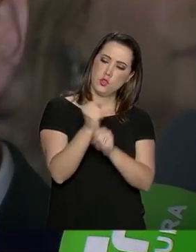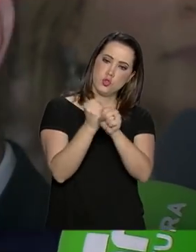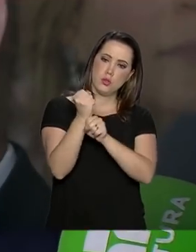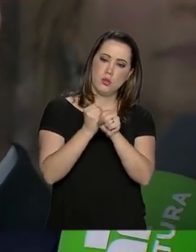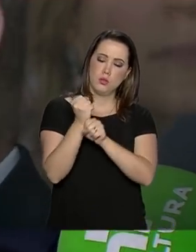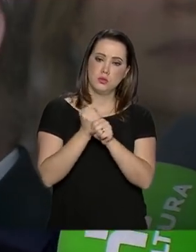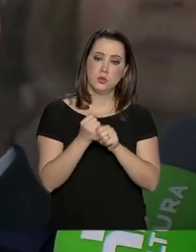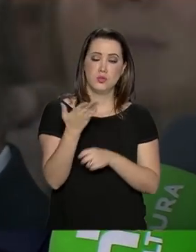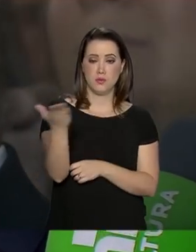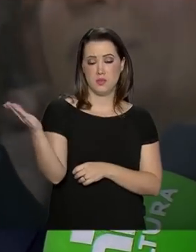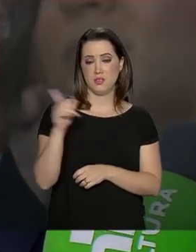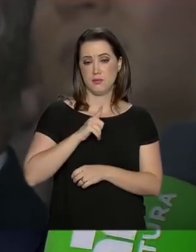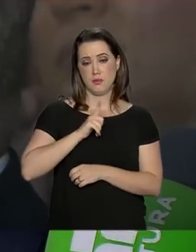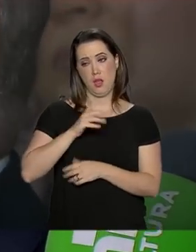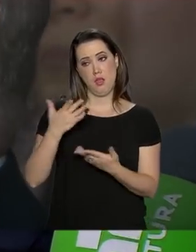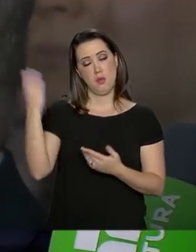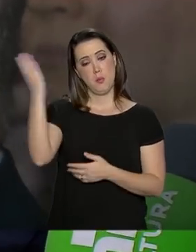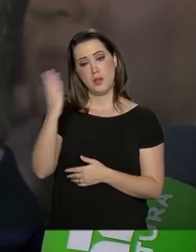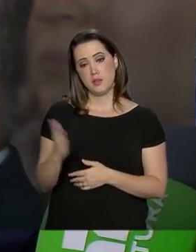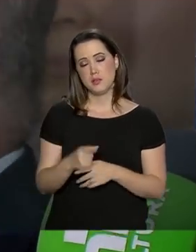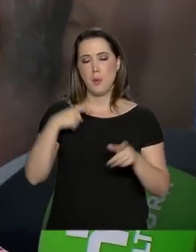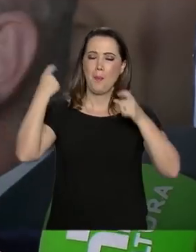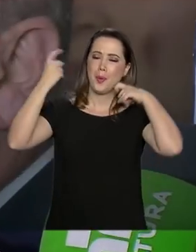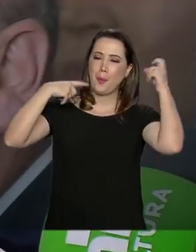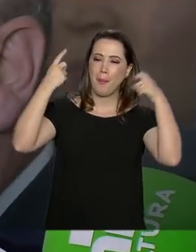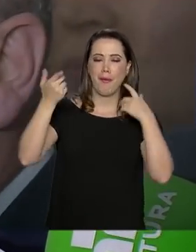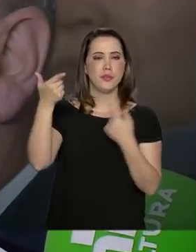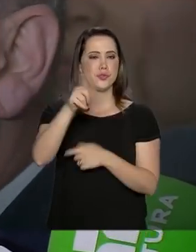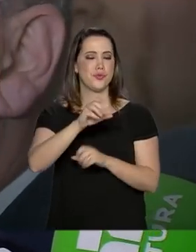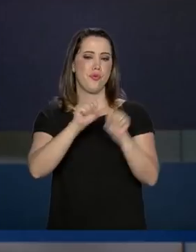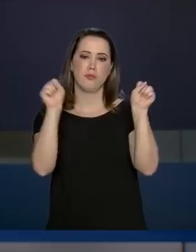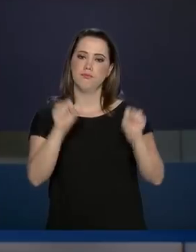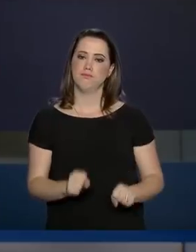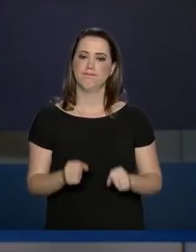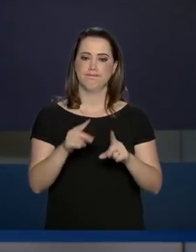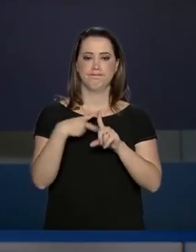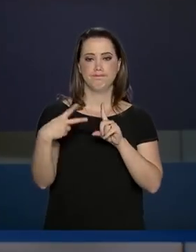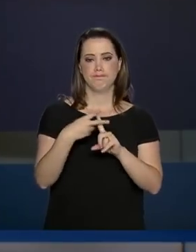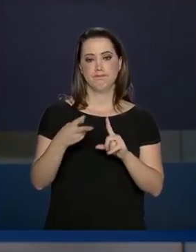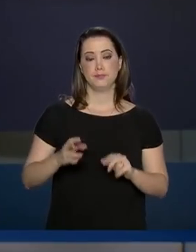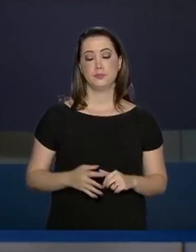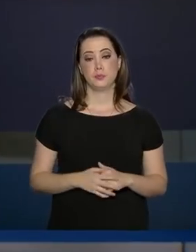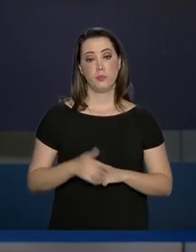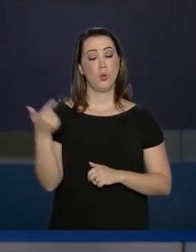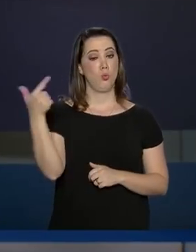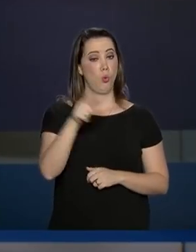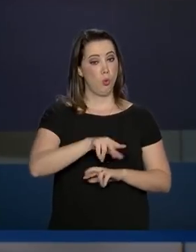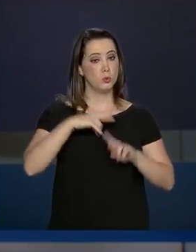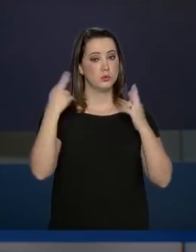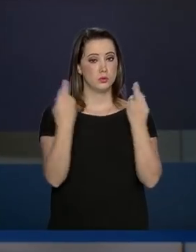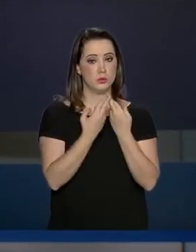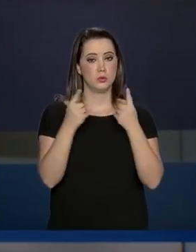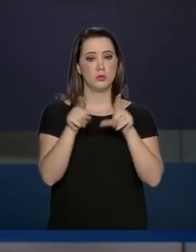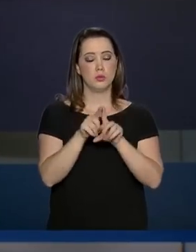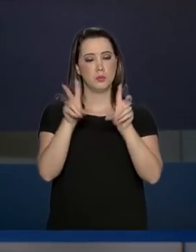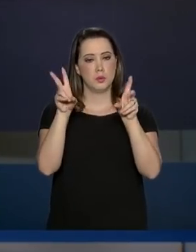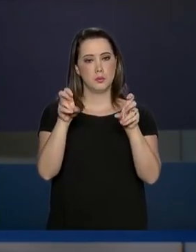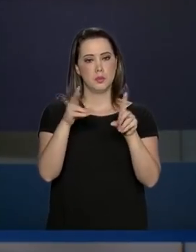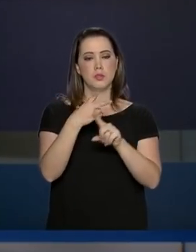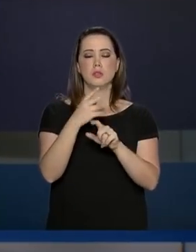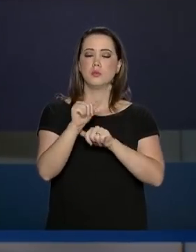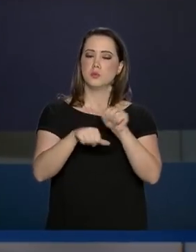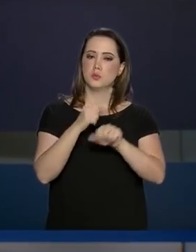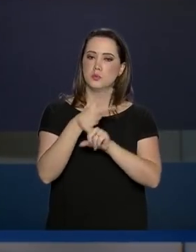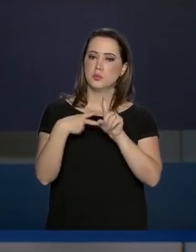anos só que vocês tenham e o Brasil que se preocupar com Previdência. E em outra reunião, também para tratar da reforma